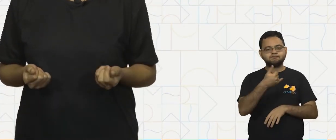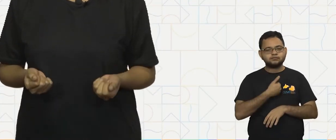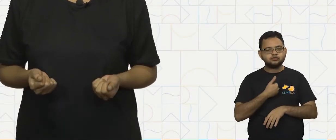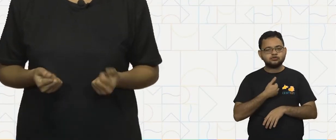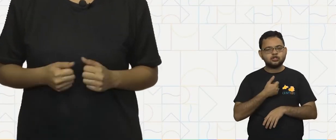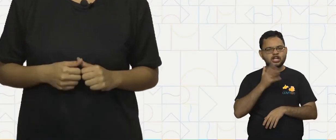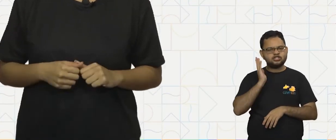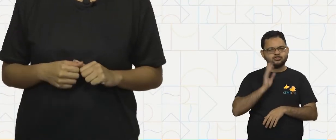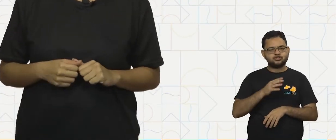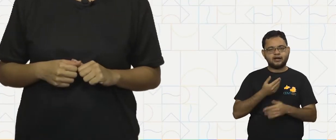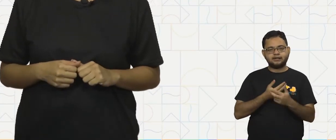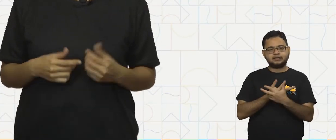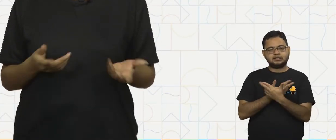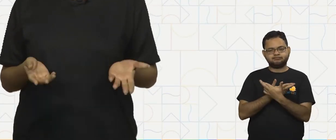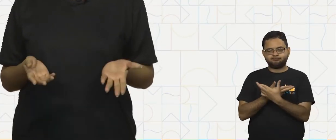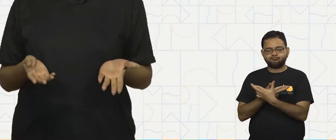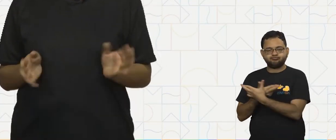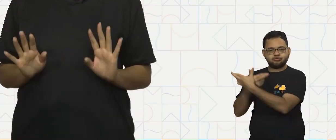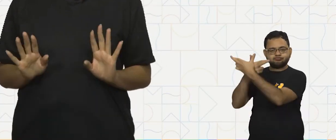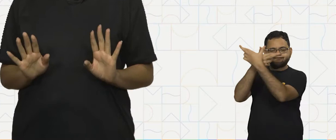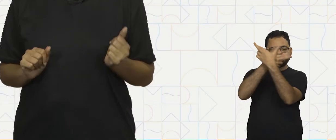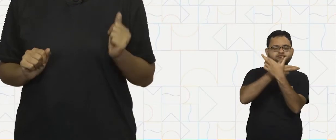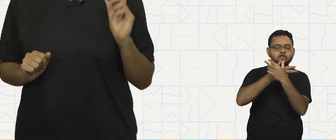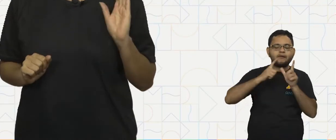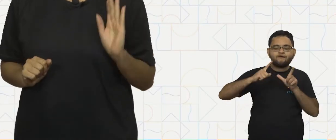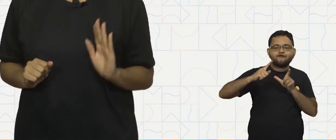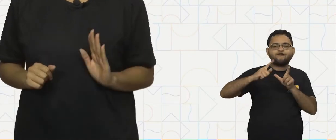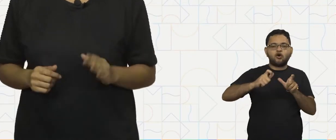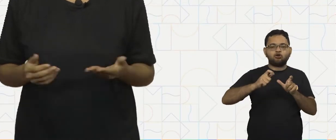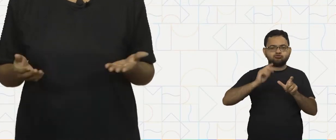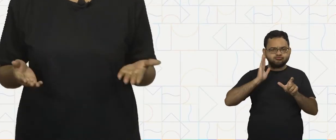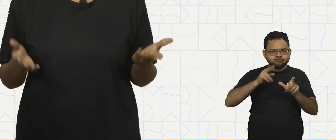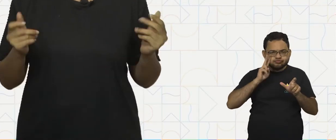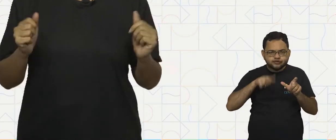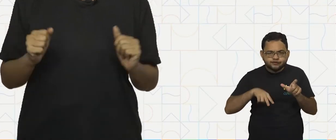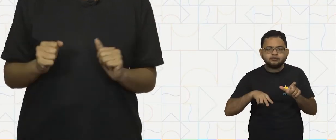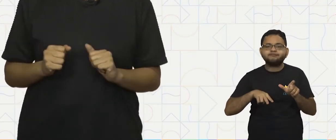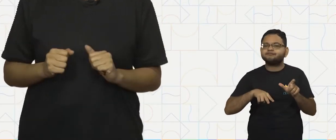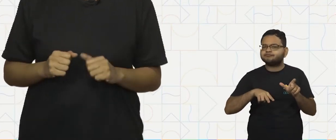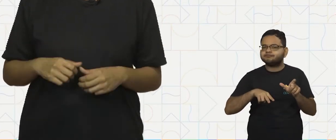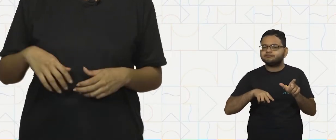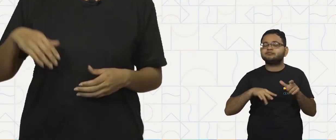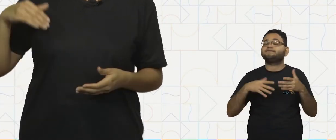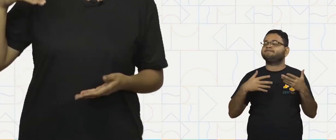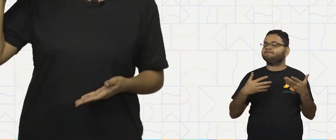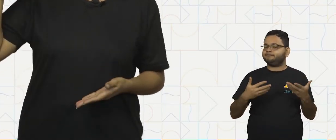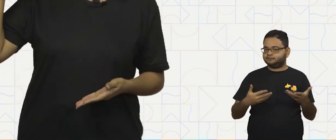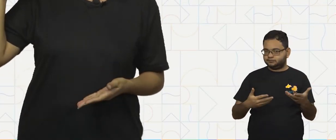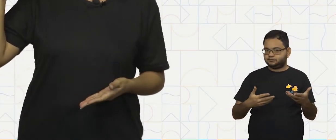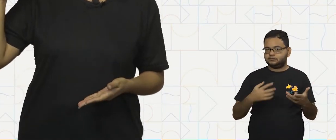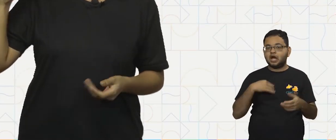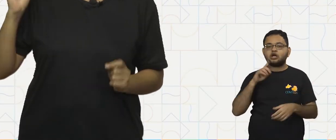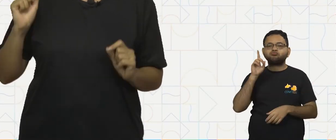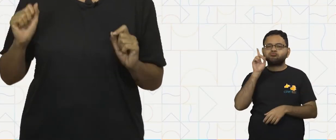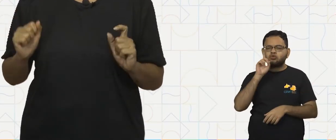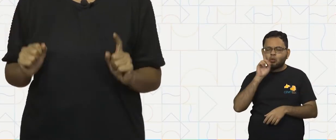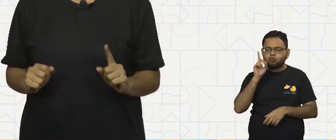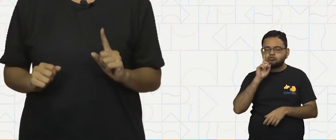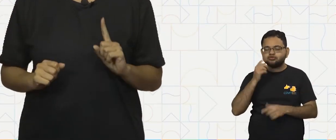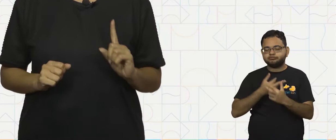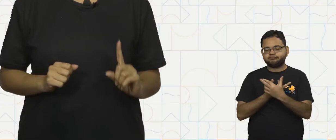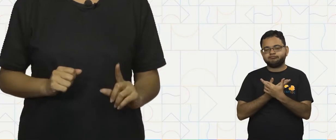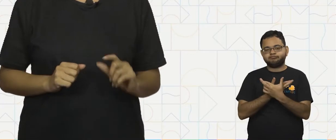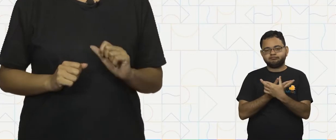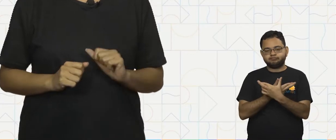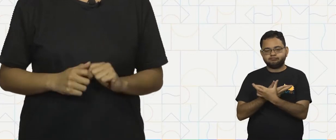viu imagens de satélite? Sim? Não? São imagens de áreas do planeta Terra, vistas de cima,